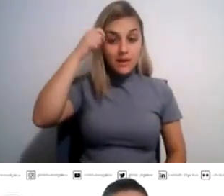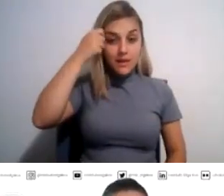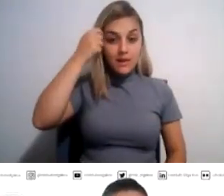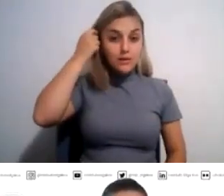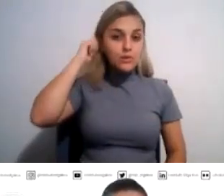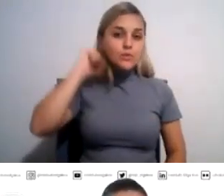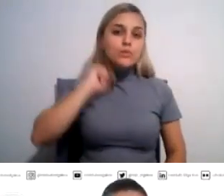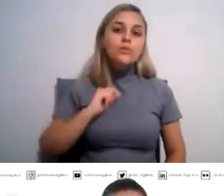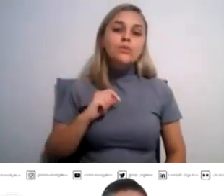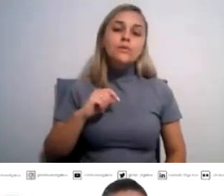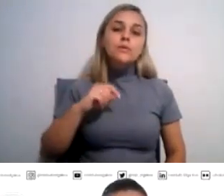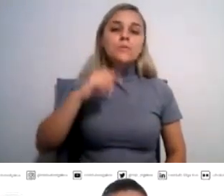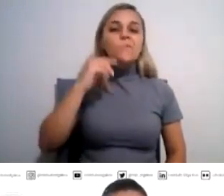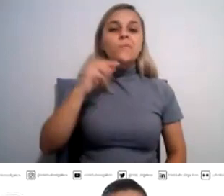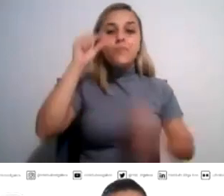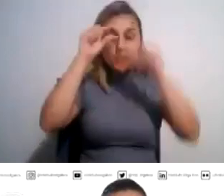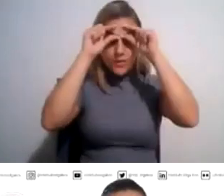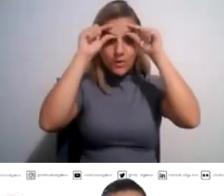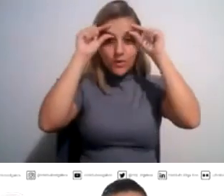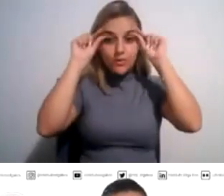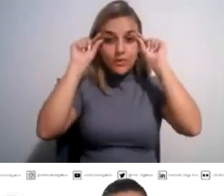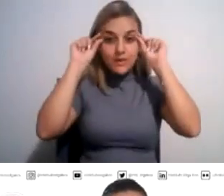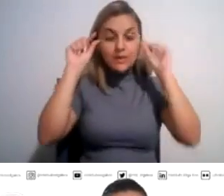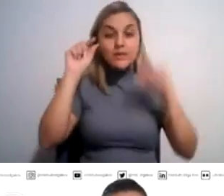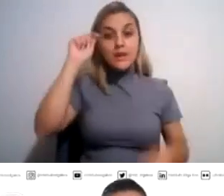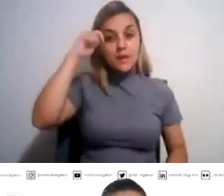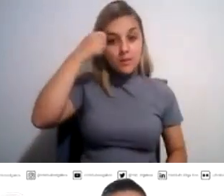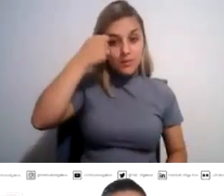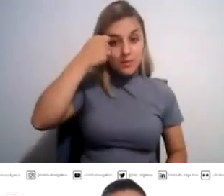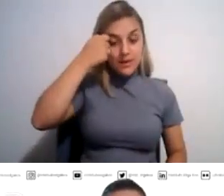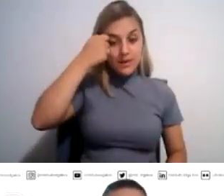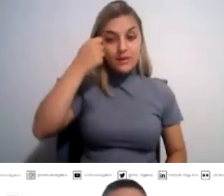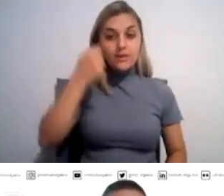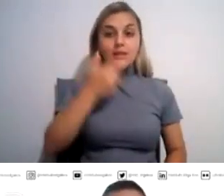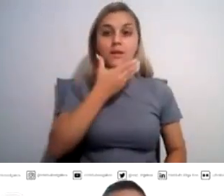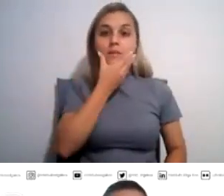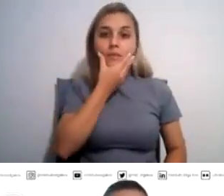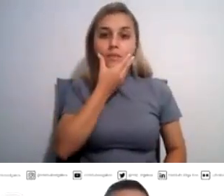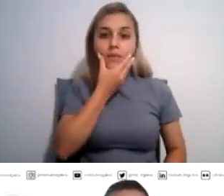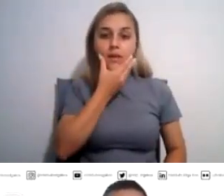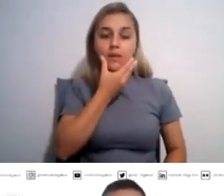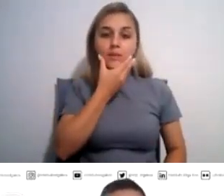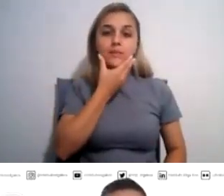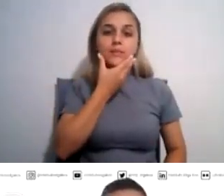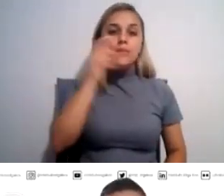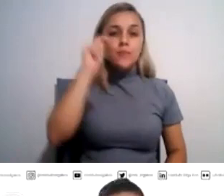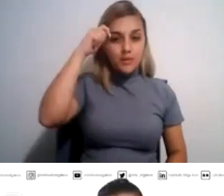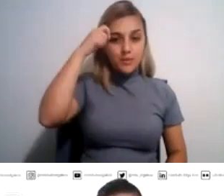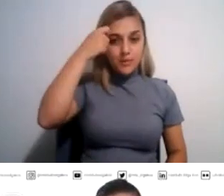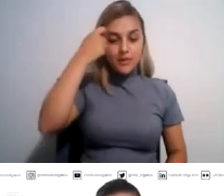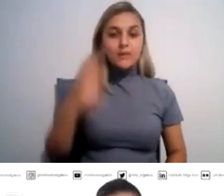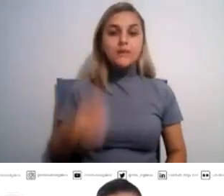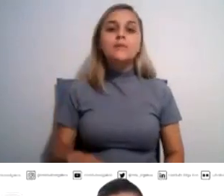sobrancelhas espessas e pretas, cabelos castanhos e barba preta. Ele está vestindo